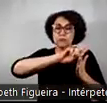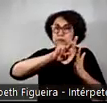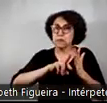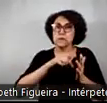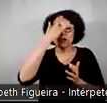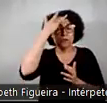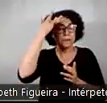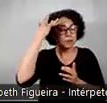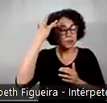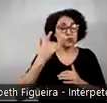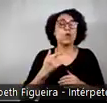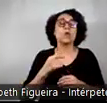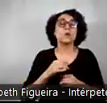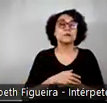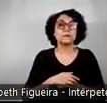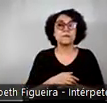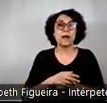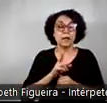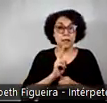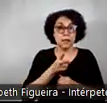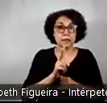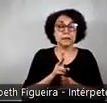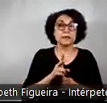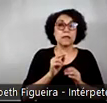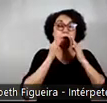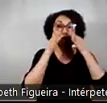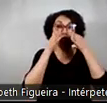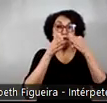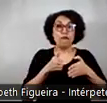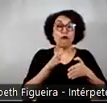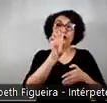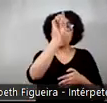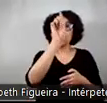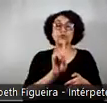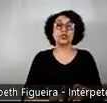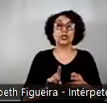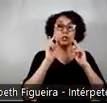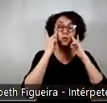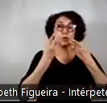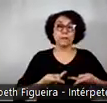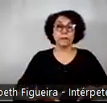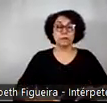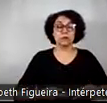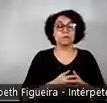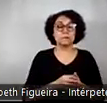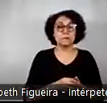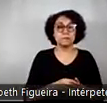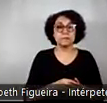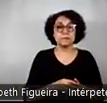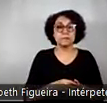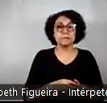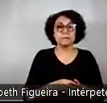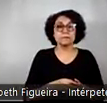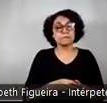pautado, assim, pensando nessa interface com os direitos humanos. Eu começo, né, a fazer